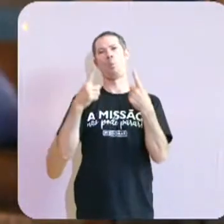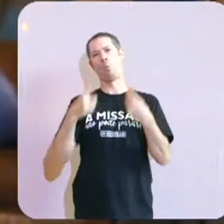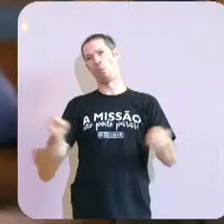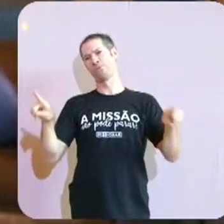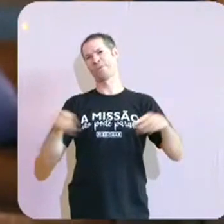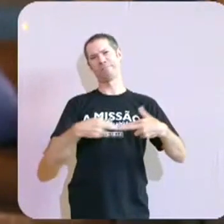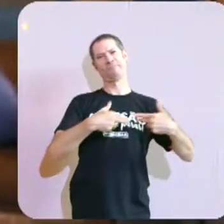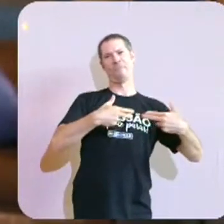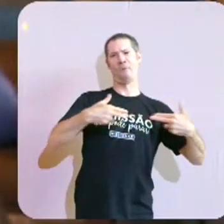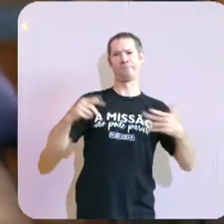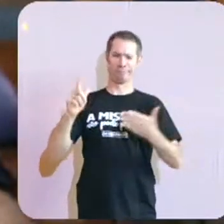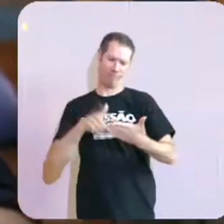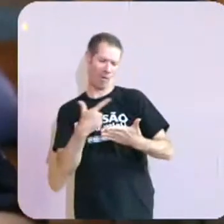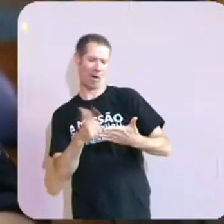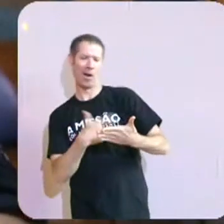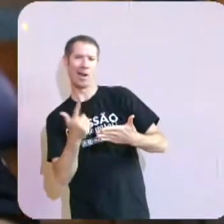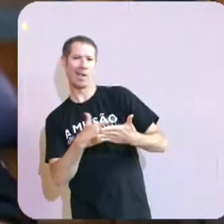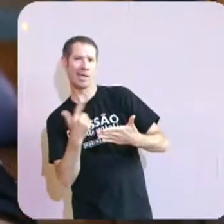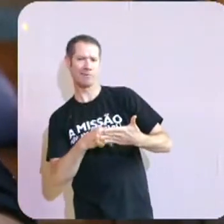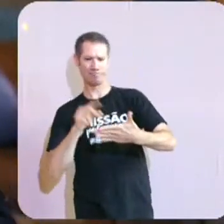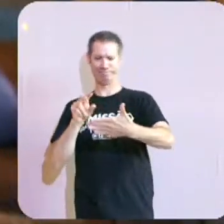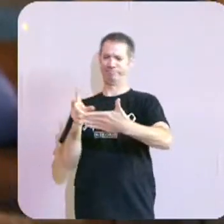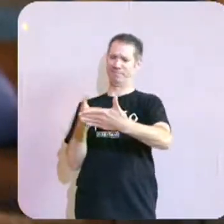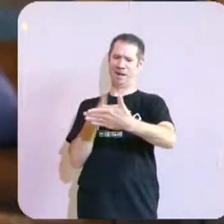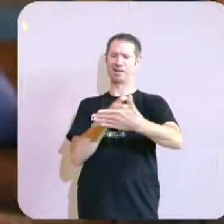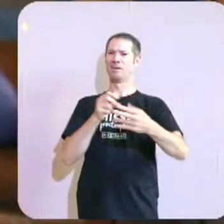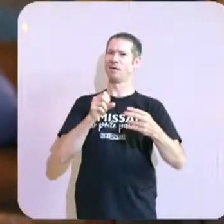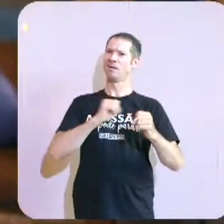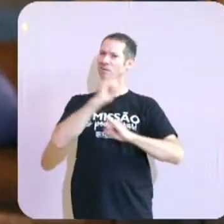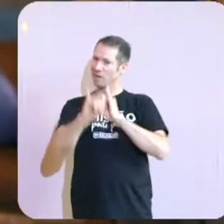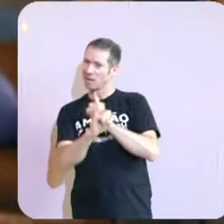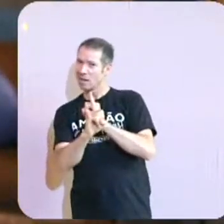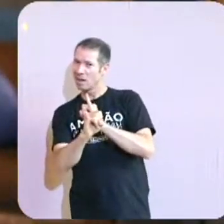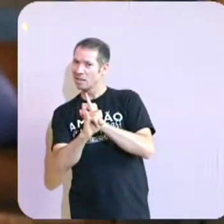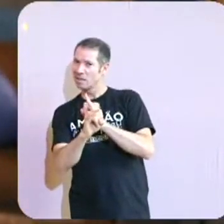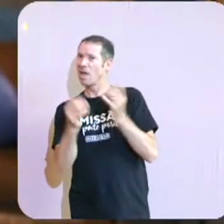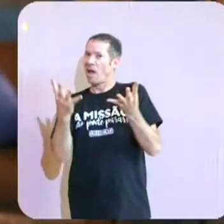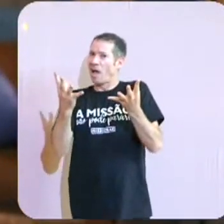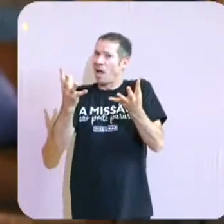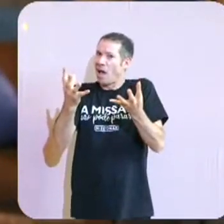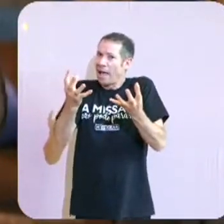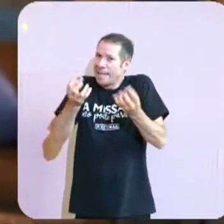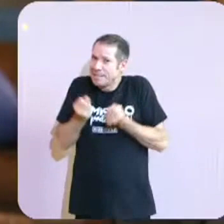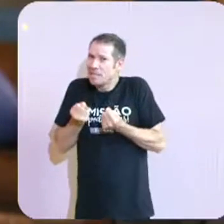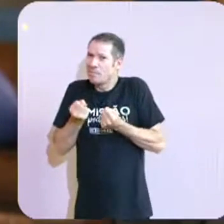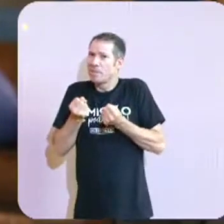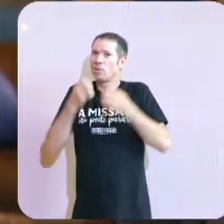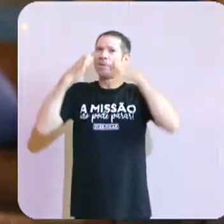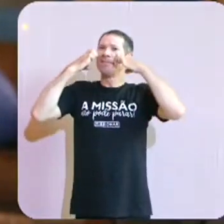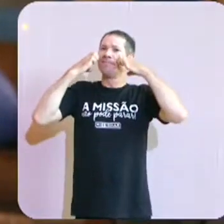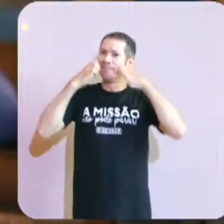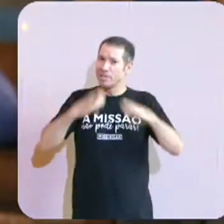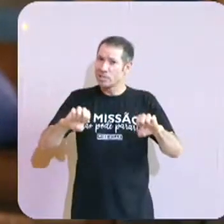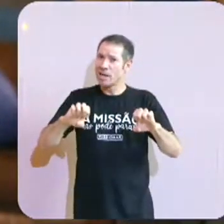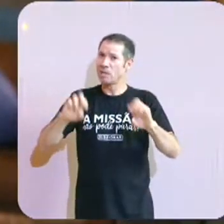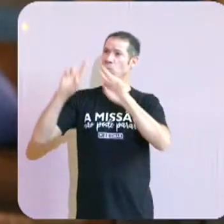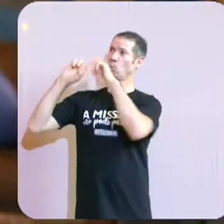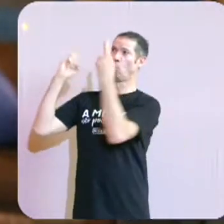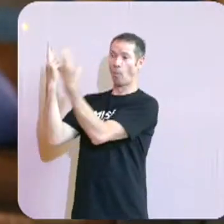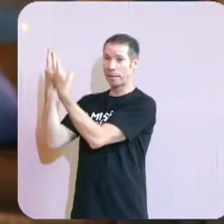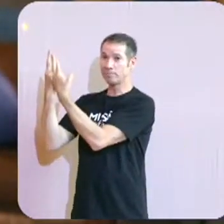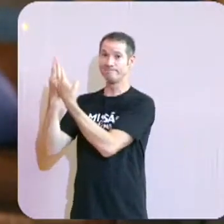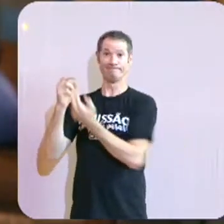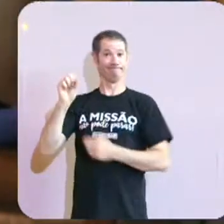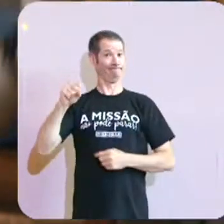de livros, entre tantas coisas que a gente vê pela internet. Será que a gente está recebendo esse evangelho, o evangelho do reino?